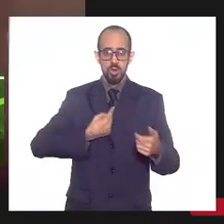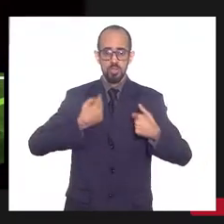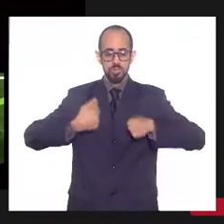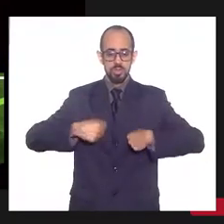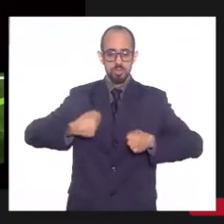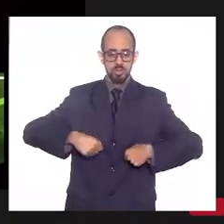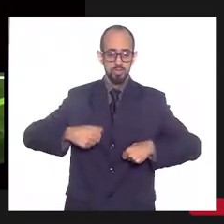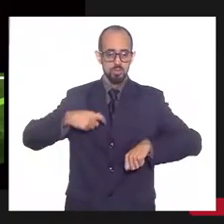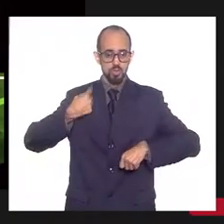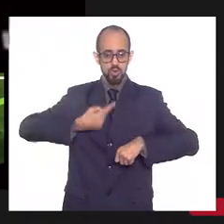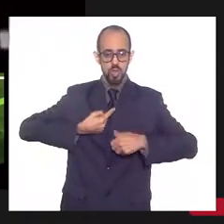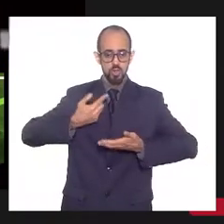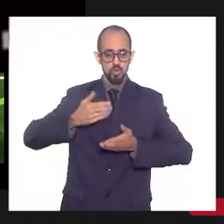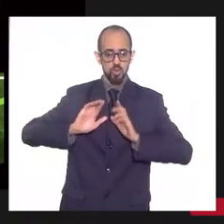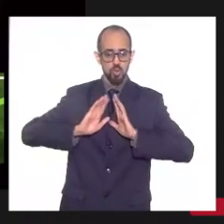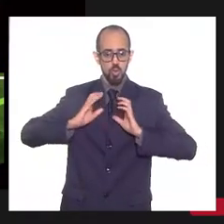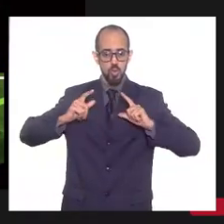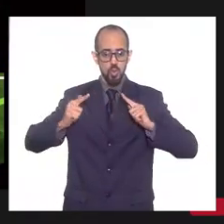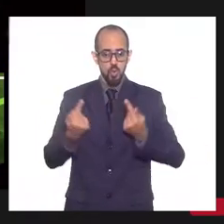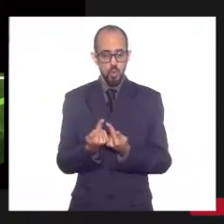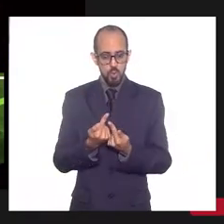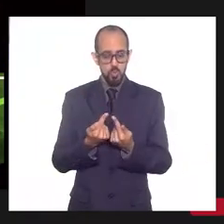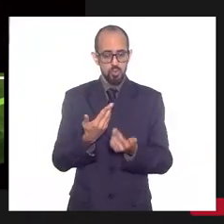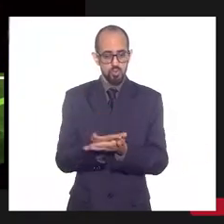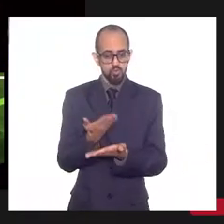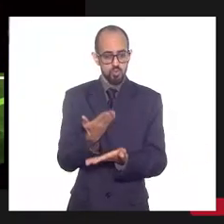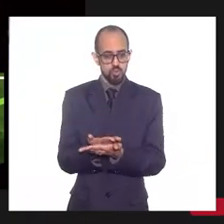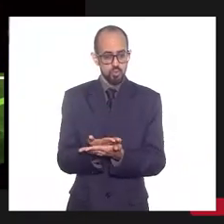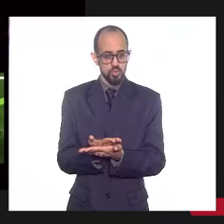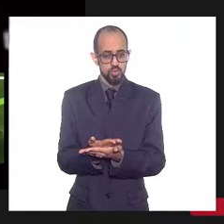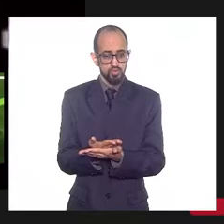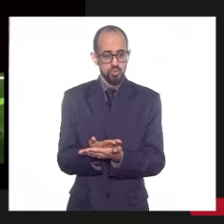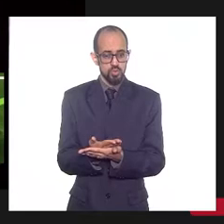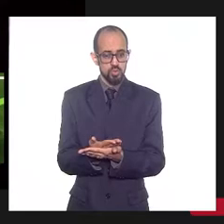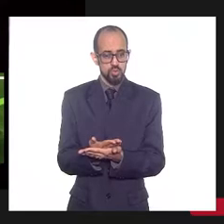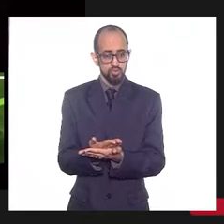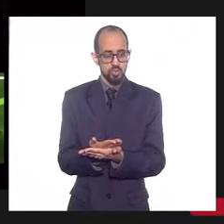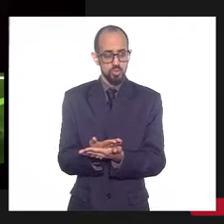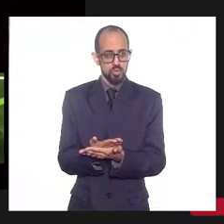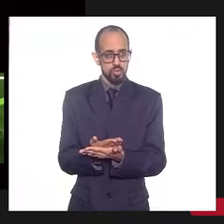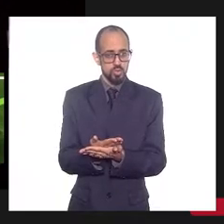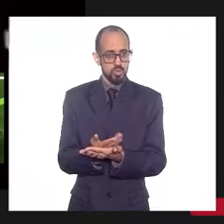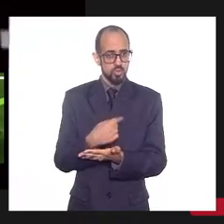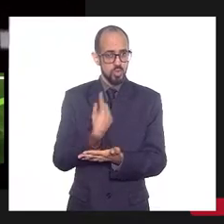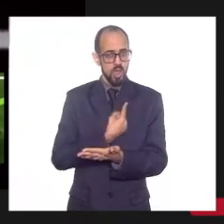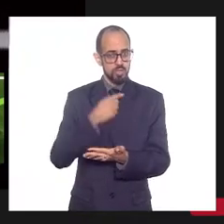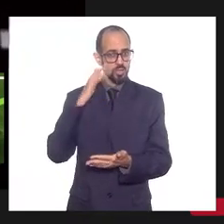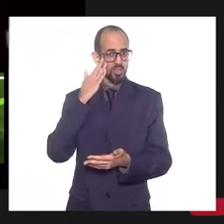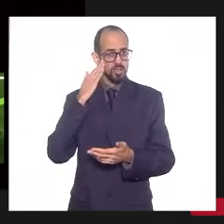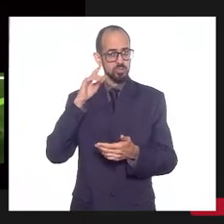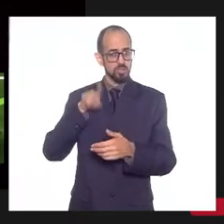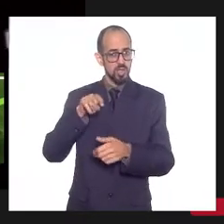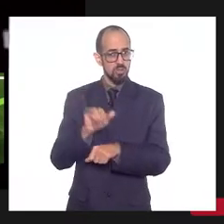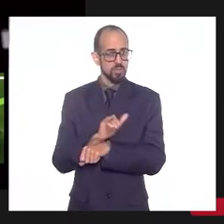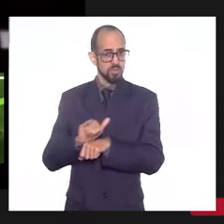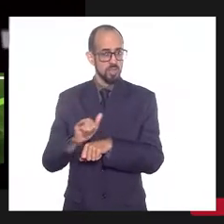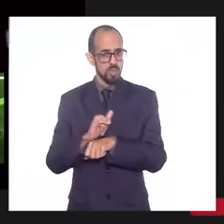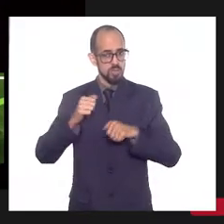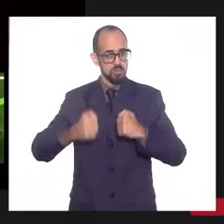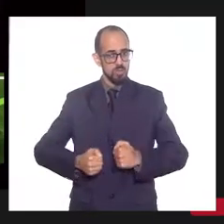do nosso grupo de todos os debates em estava aqui eu só pessoal uma estratégia de poder